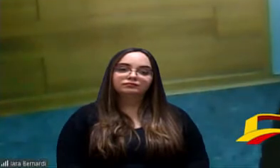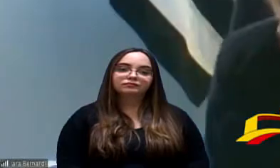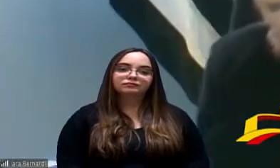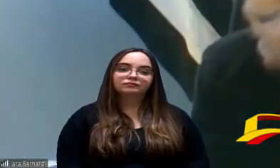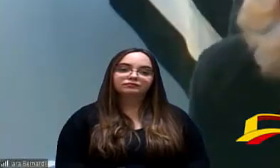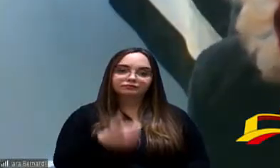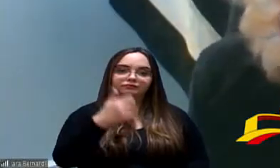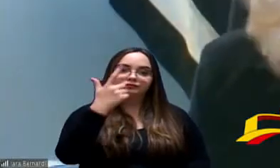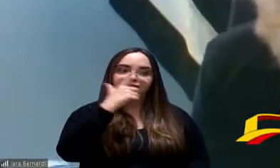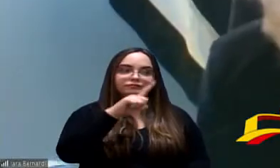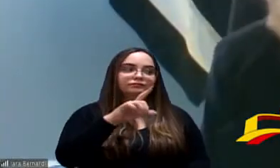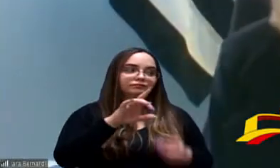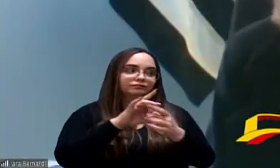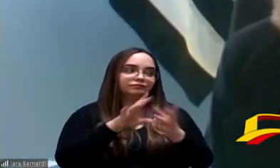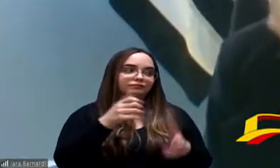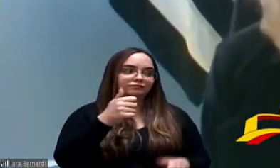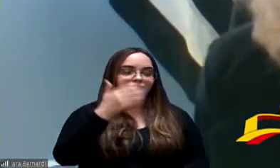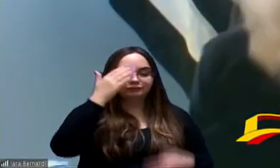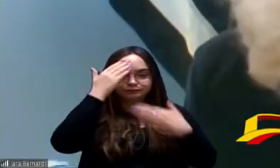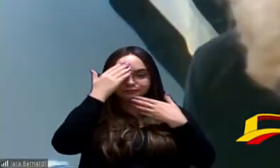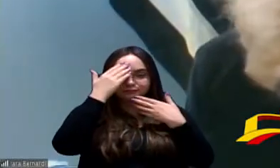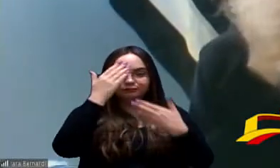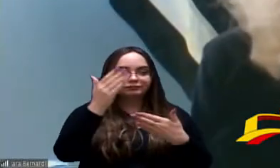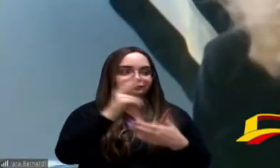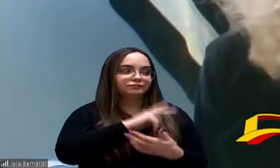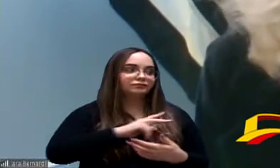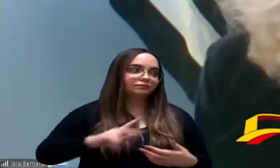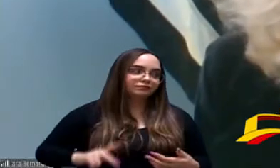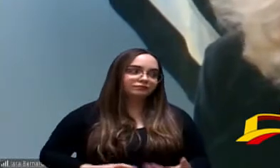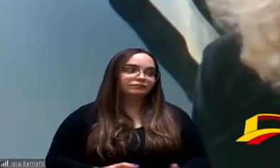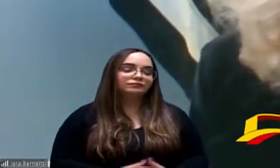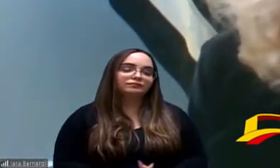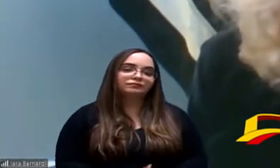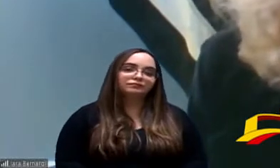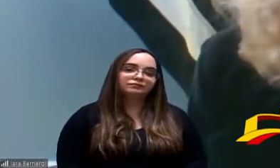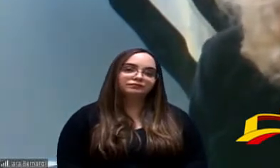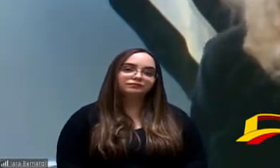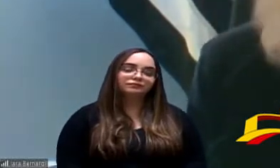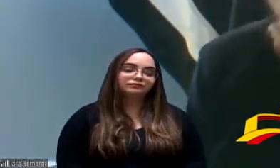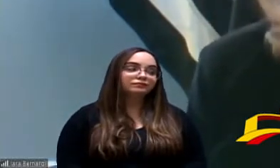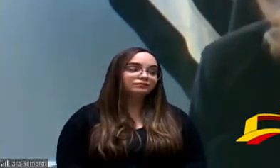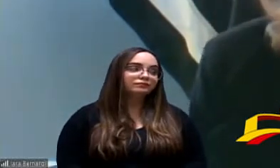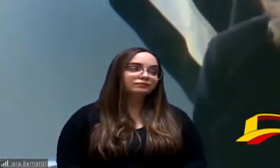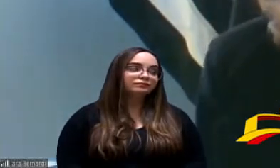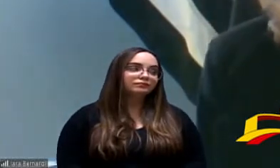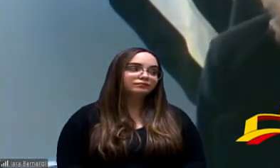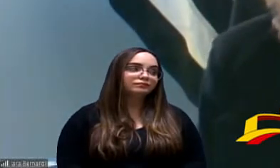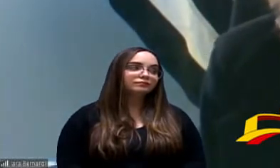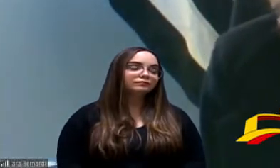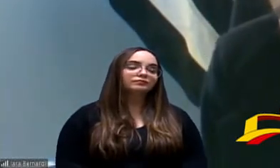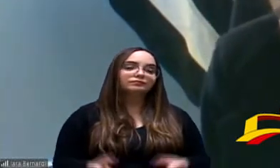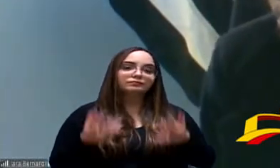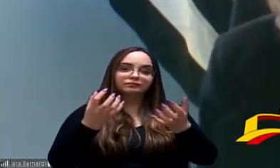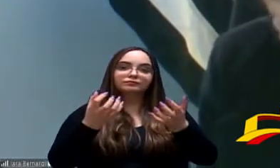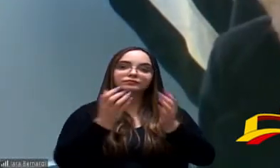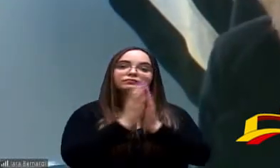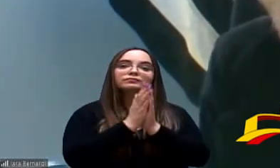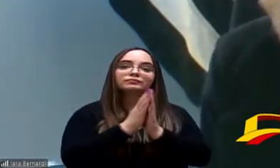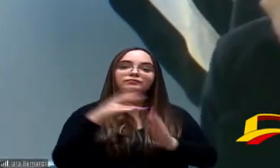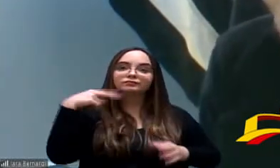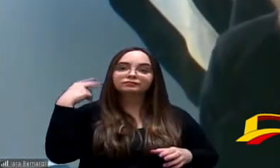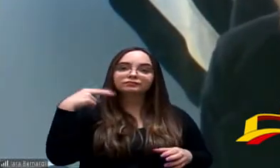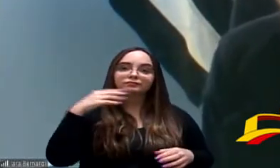Agora sim, abri o microfone. Muito obrigada, presidente. Muito obrigada. Eu queria que os vereadores atentassem